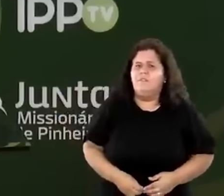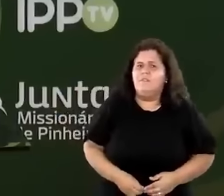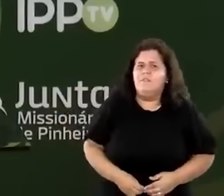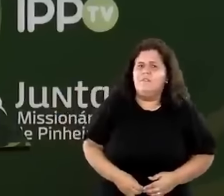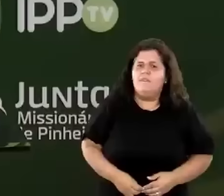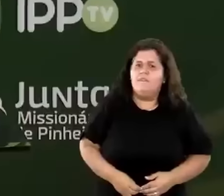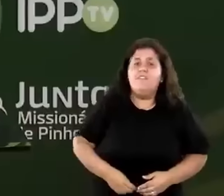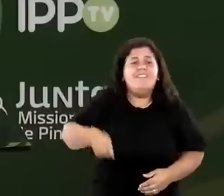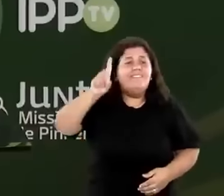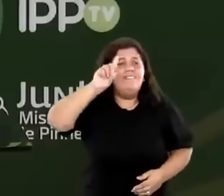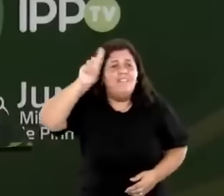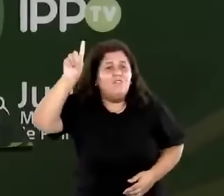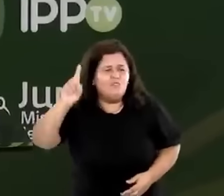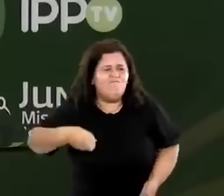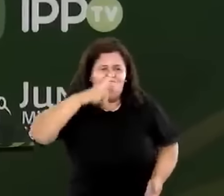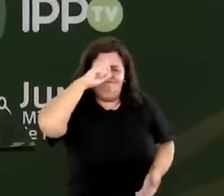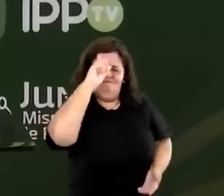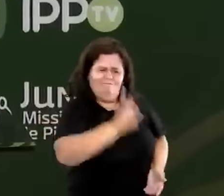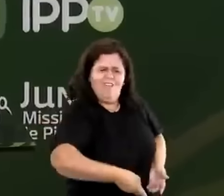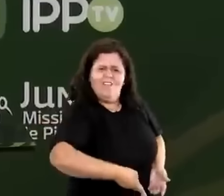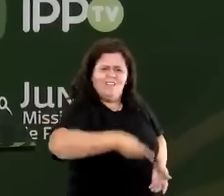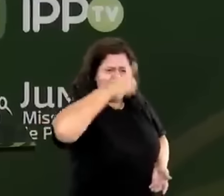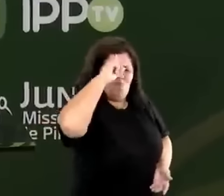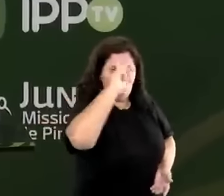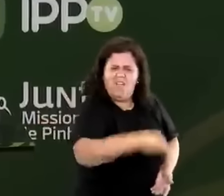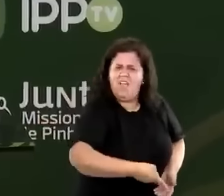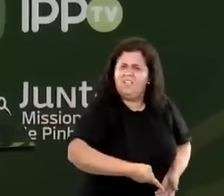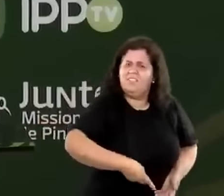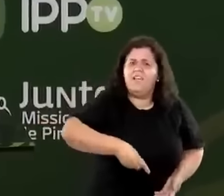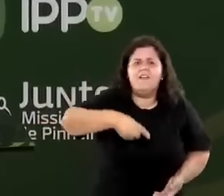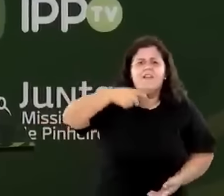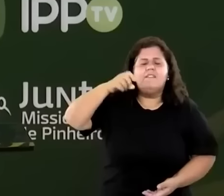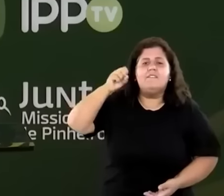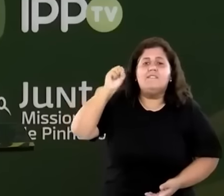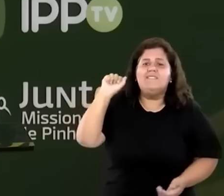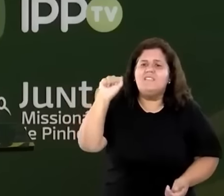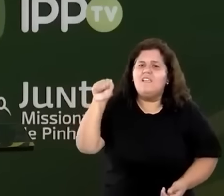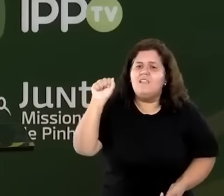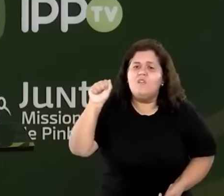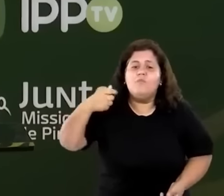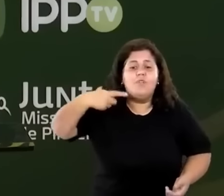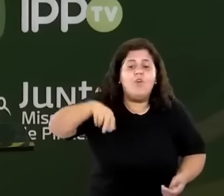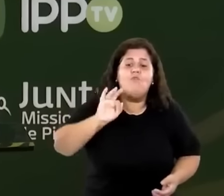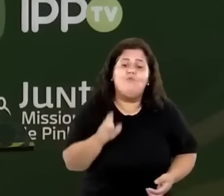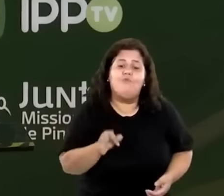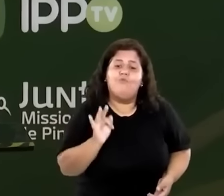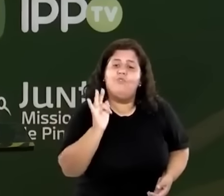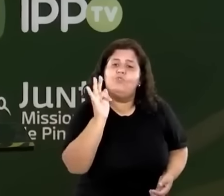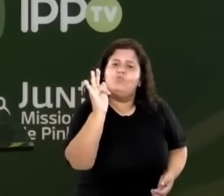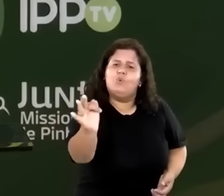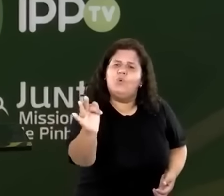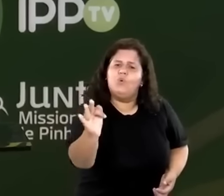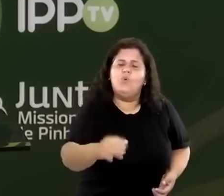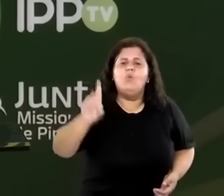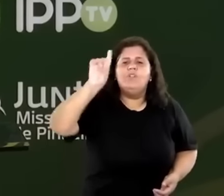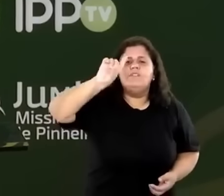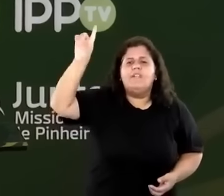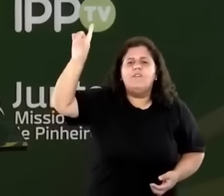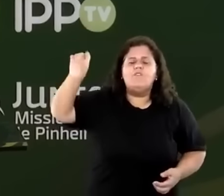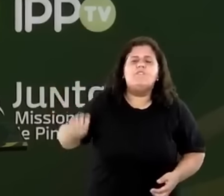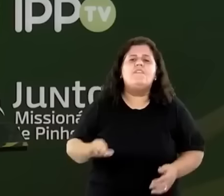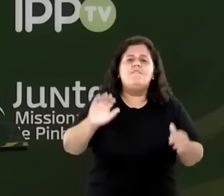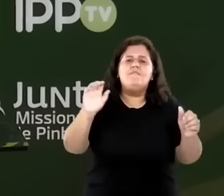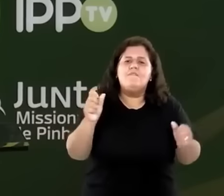trono Deus determina não há acaso não há falta de controle o futuro está nas mãos